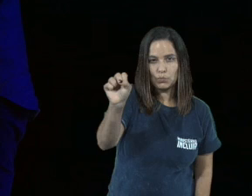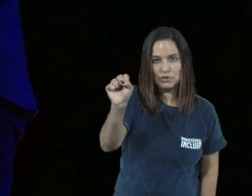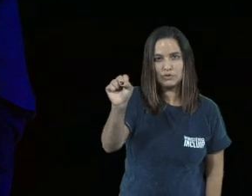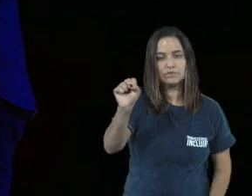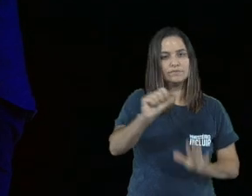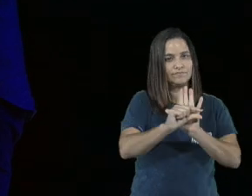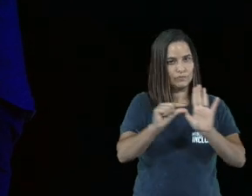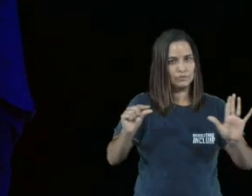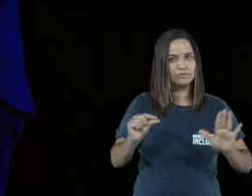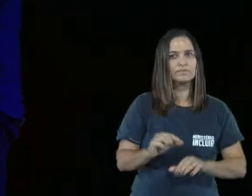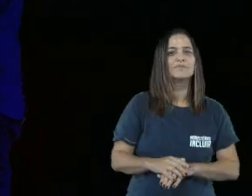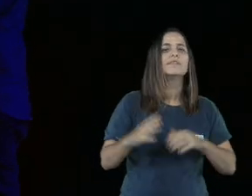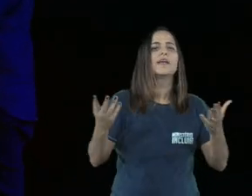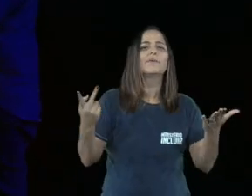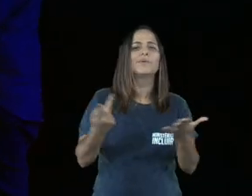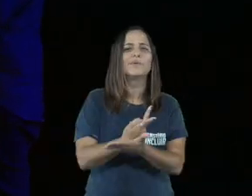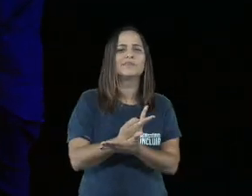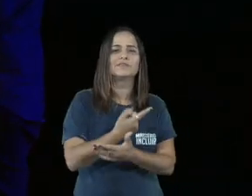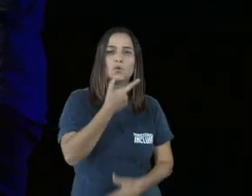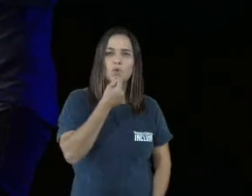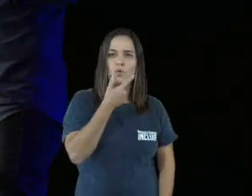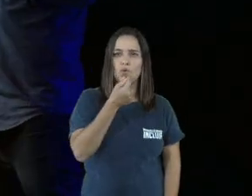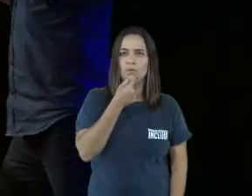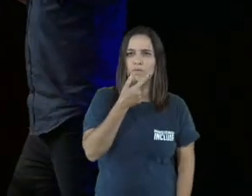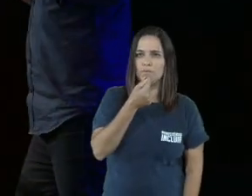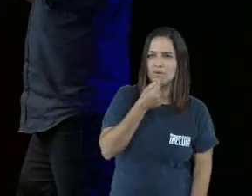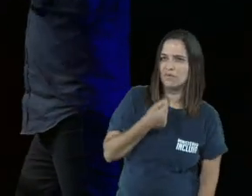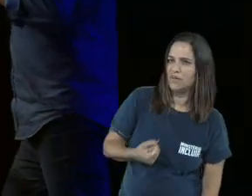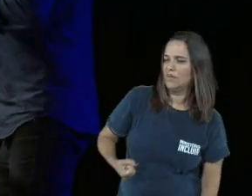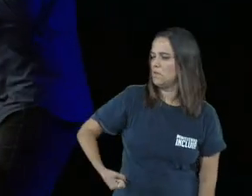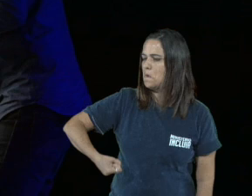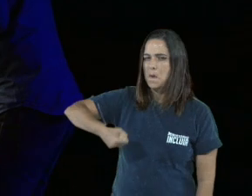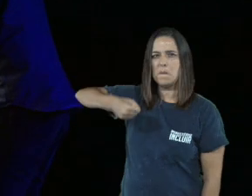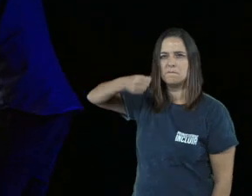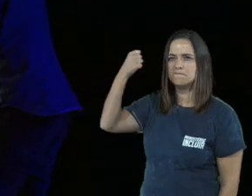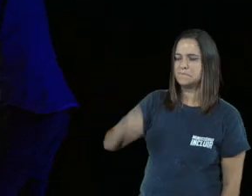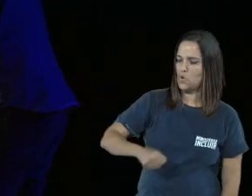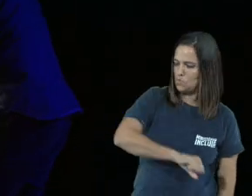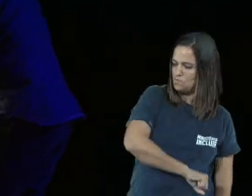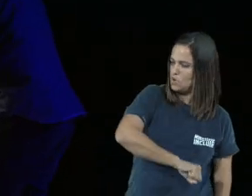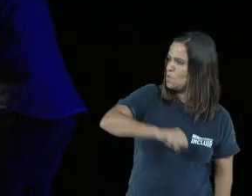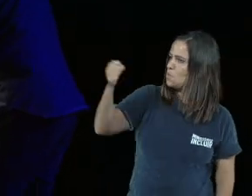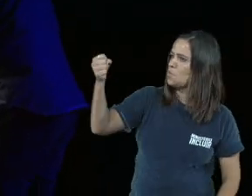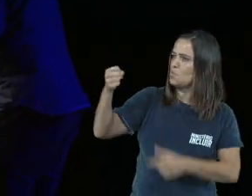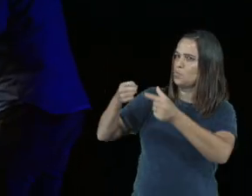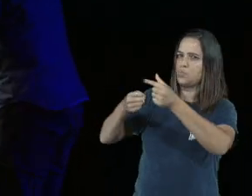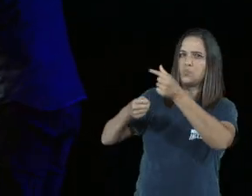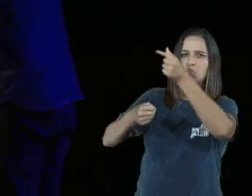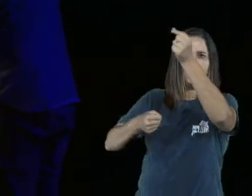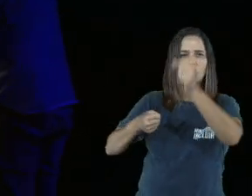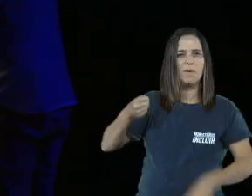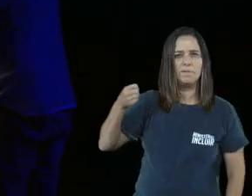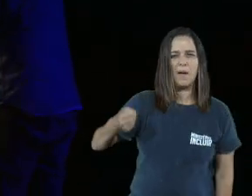e quando filisteu começou a vir na direção de Davi Olha só hora do confronto quando o seu começou a vir na direção da